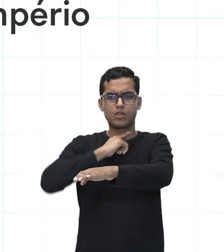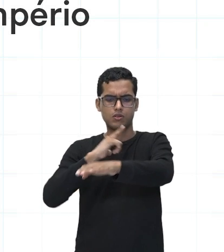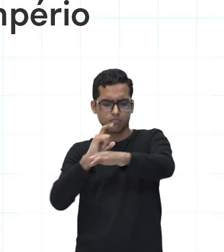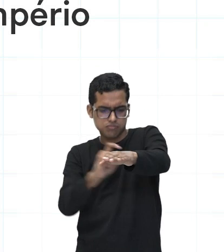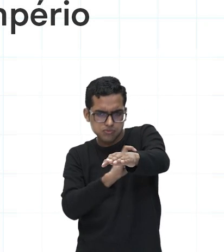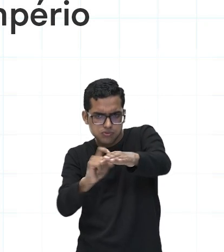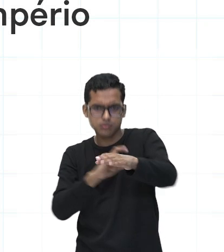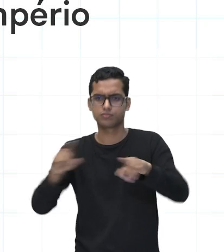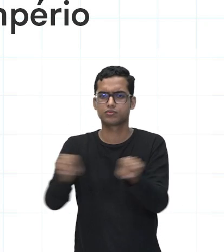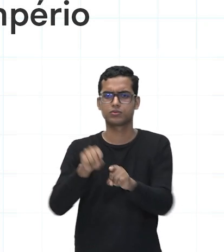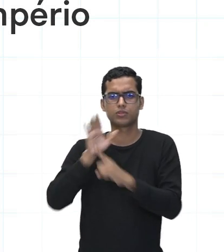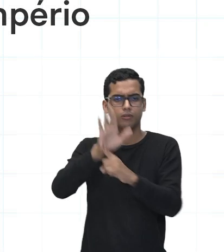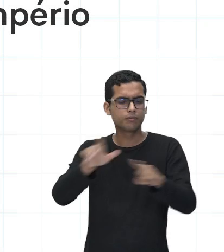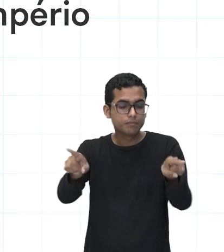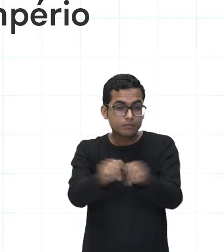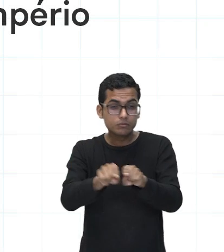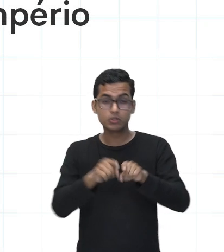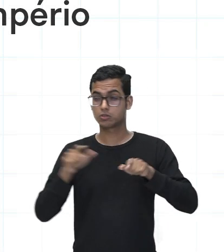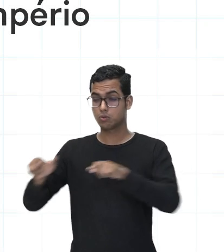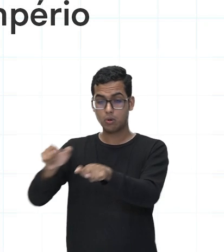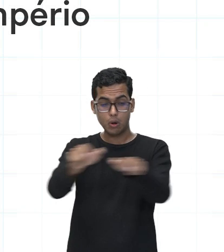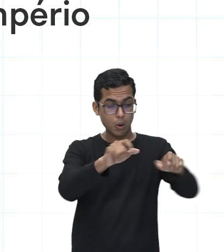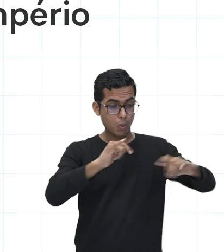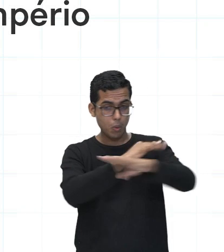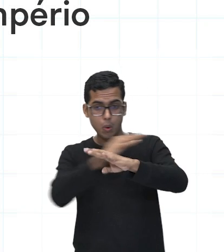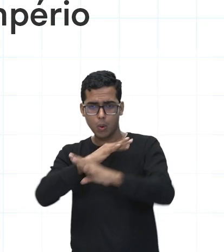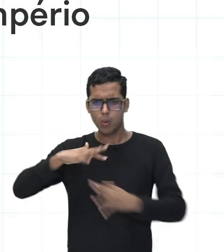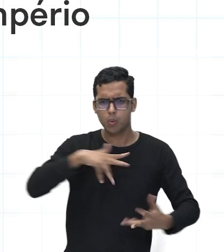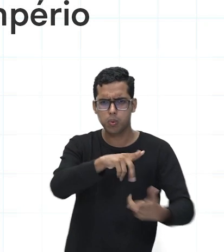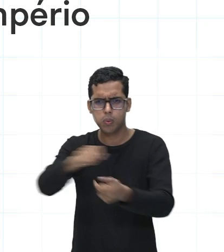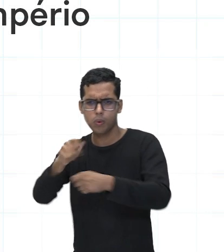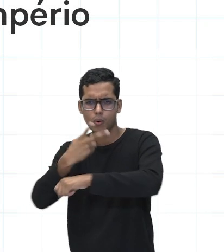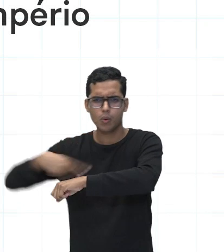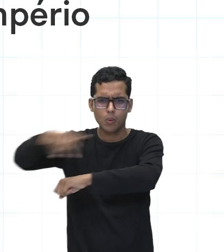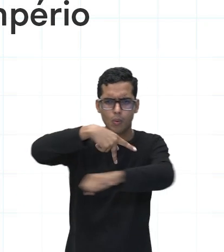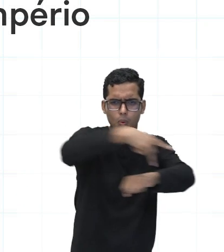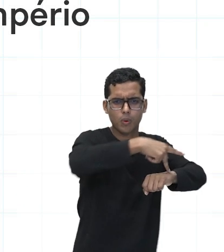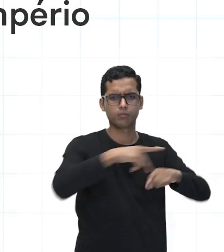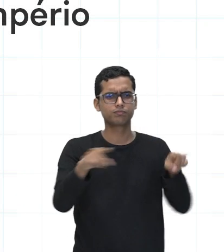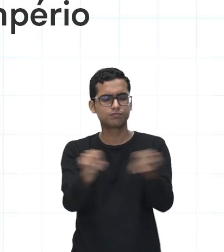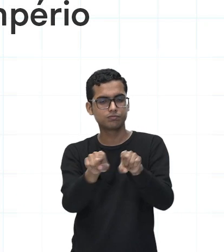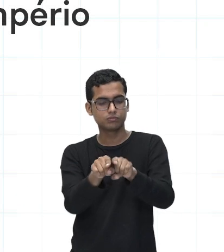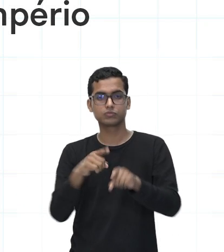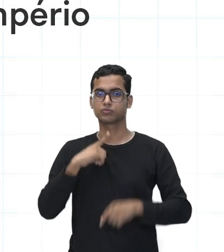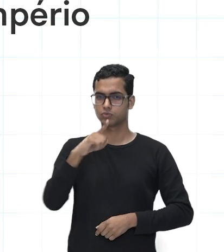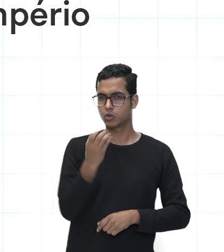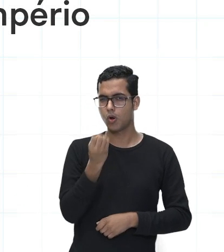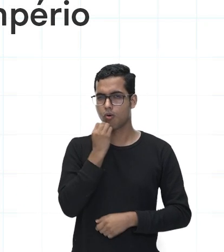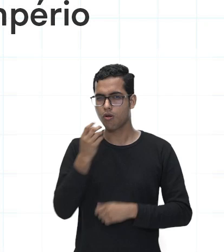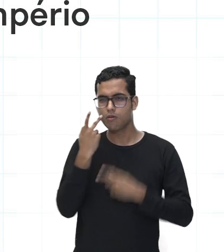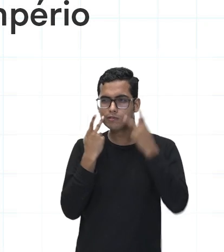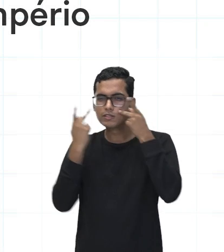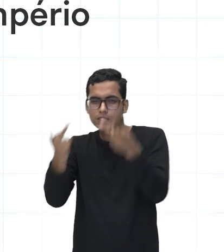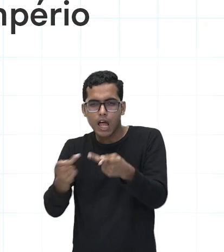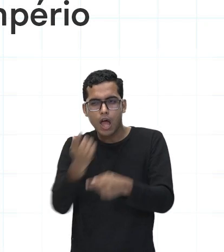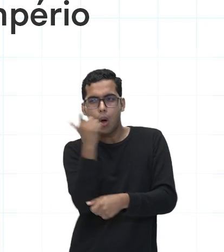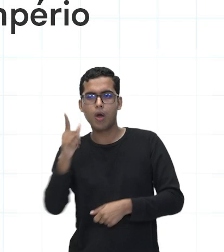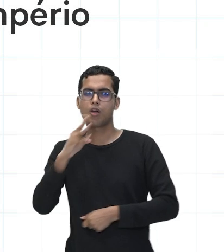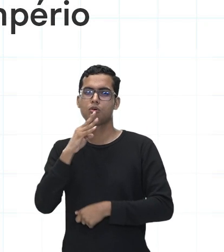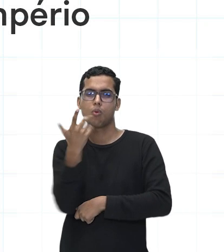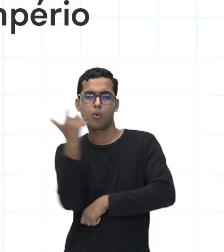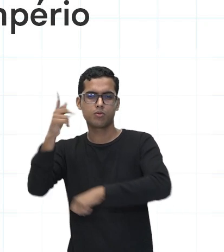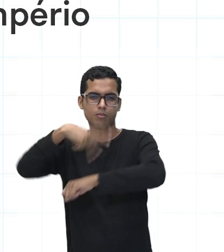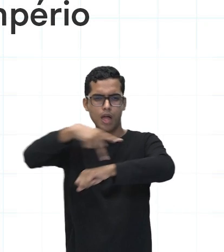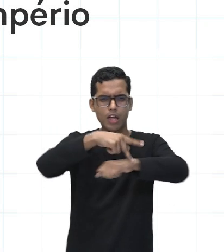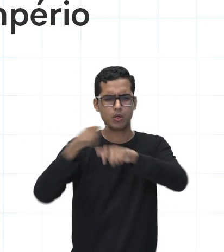só em Manaus, mas nas grandes cidades do mundo inteiro. Se você tiver a oportunidade de viajar, você vai